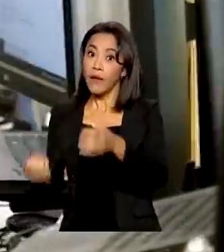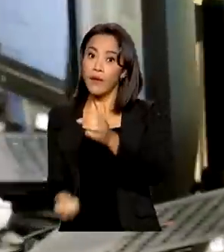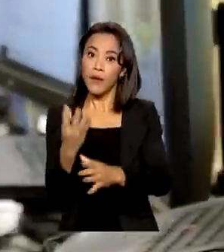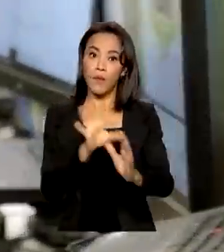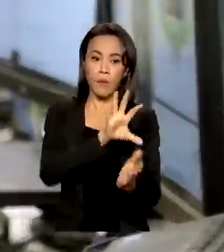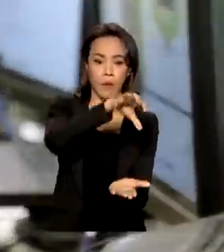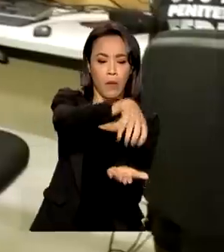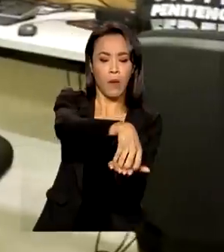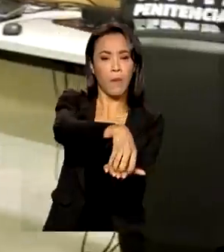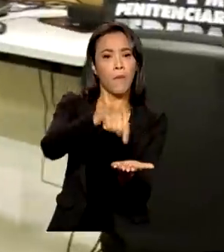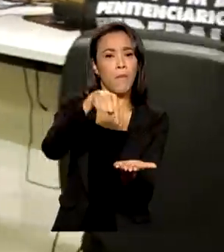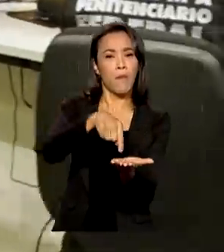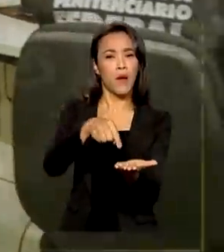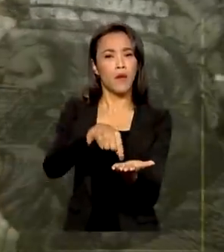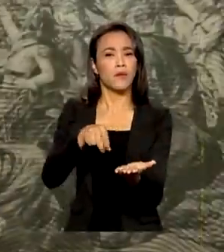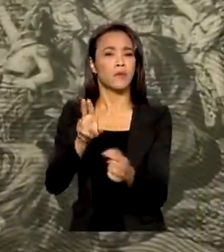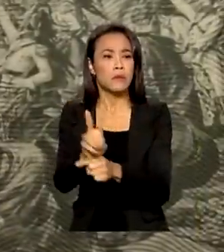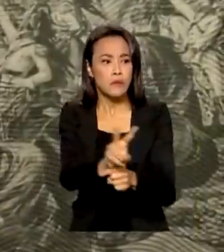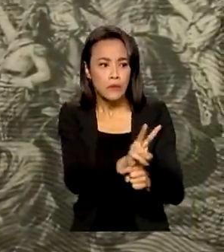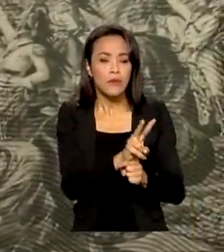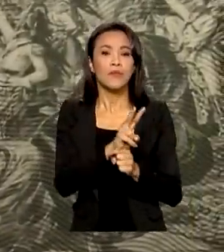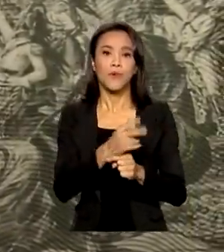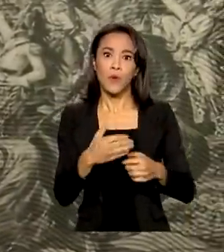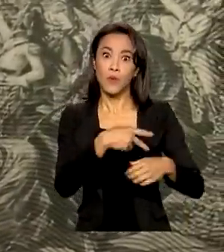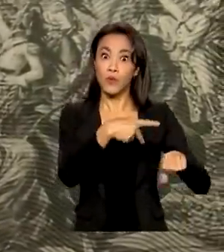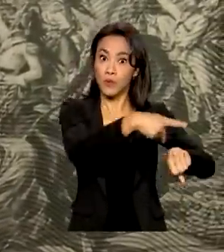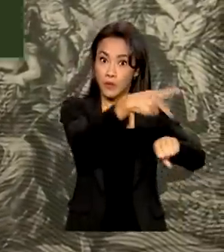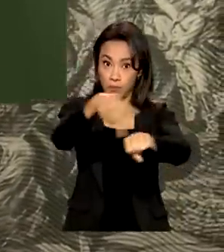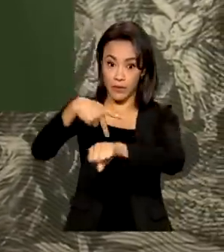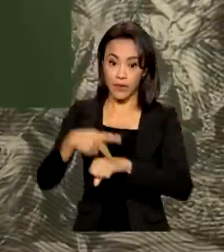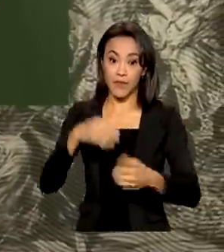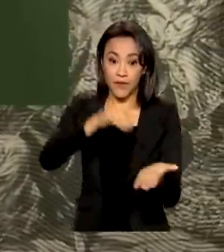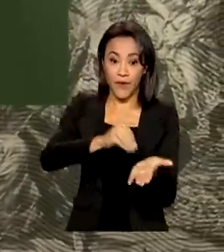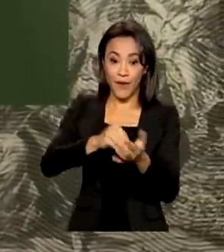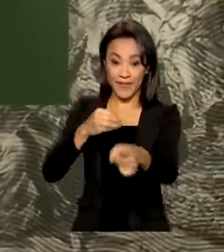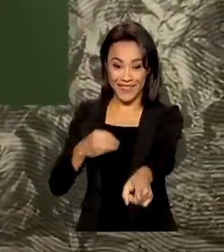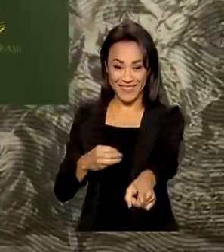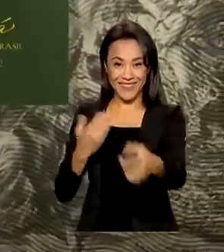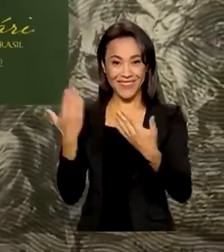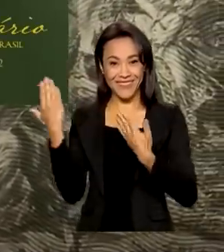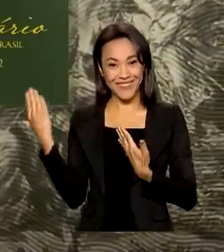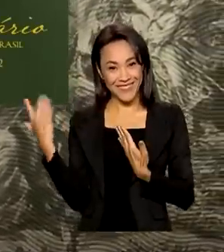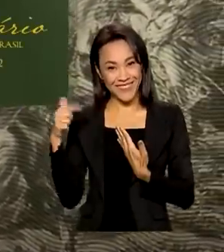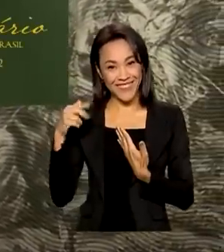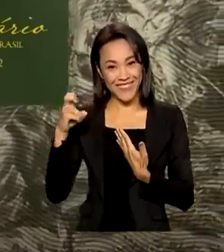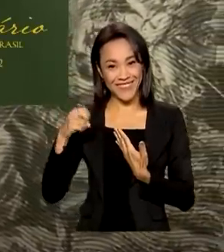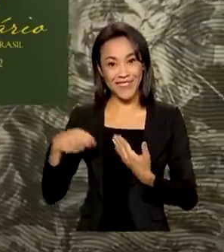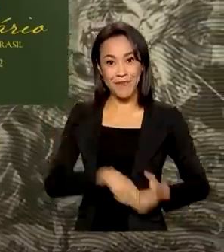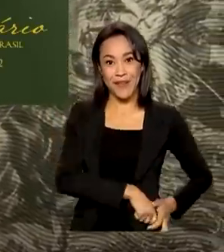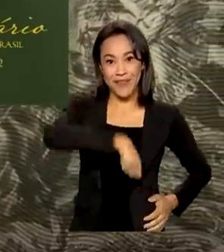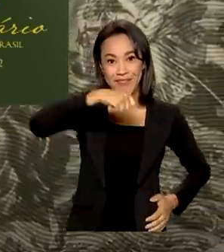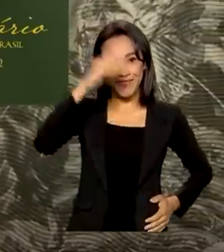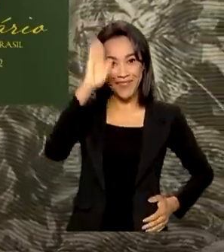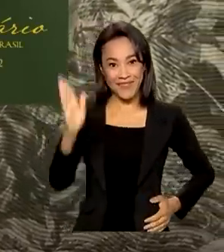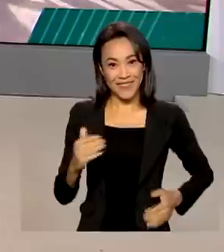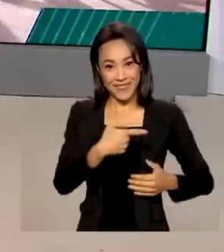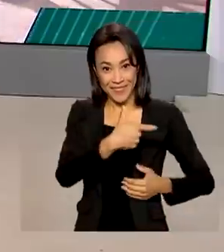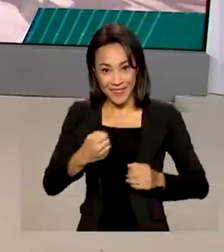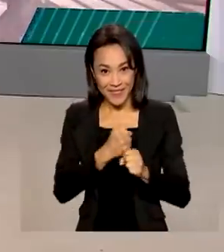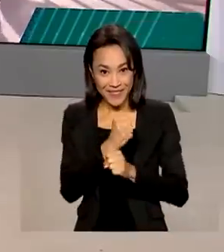com países vizinhos. E faltam 75 dias para o bicentenário da independência do